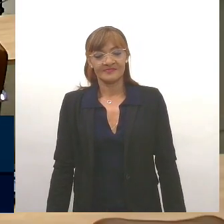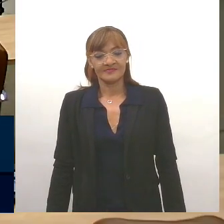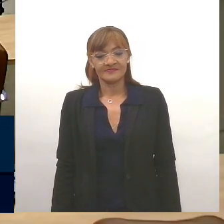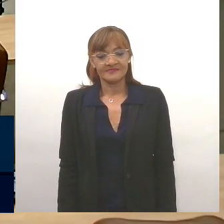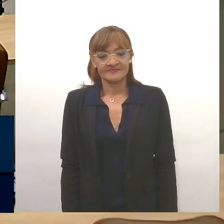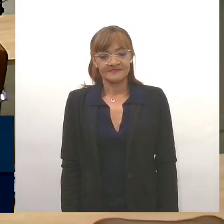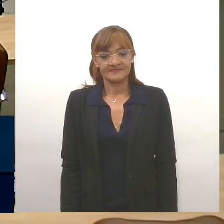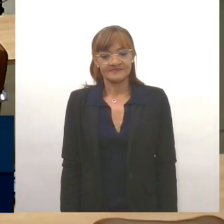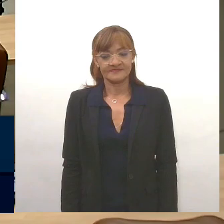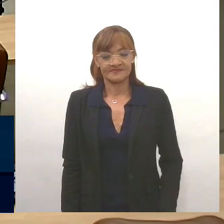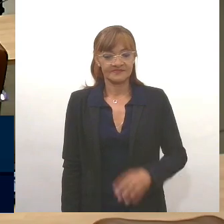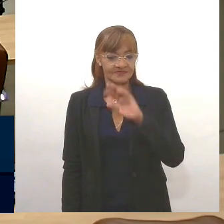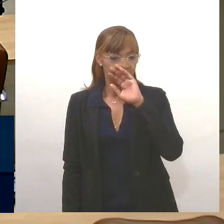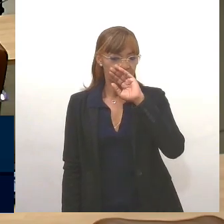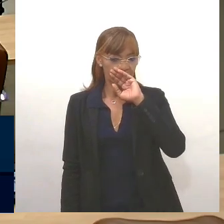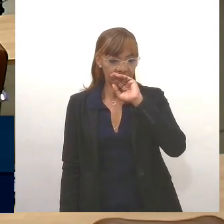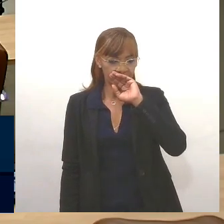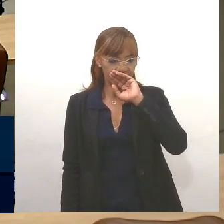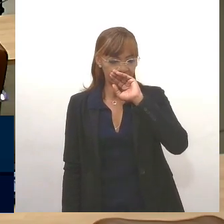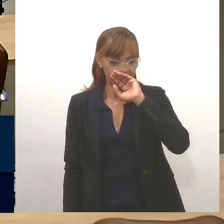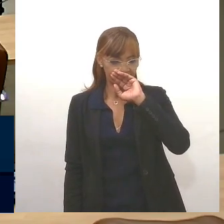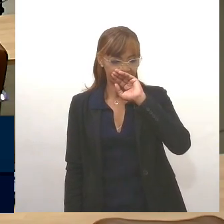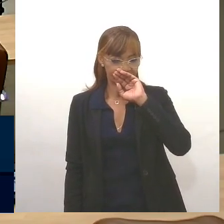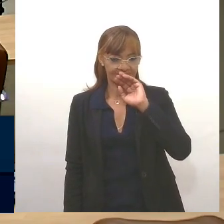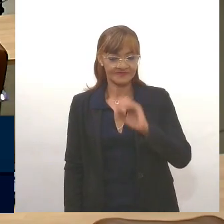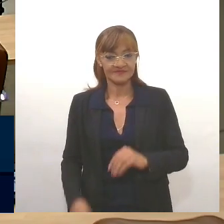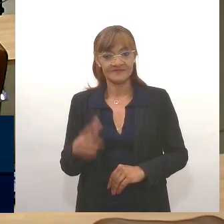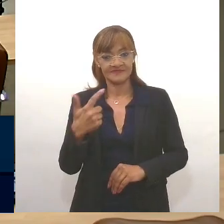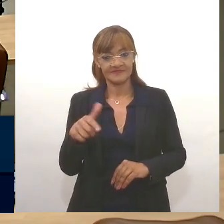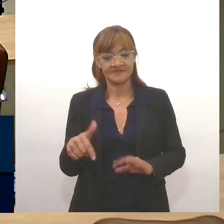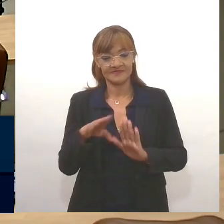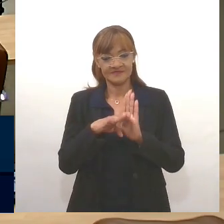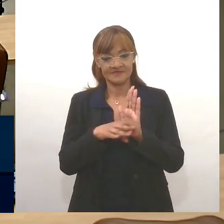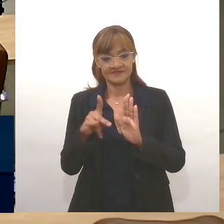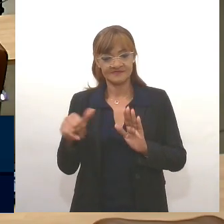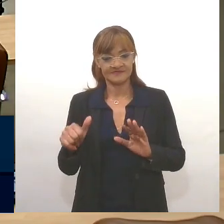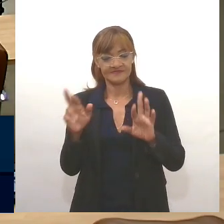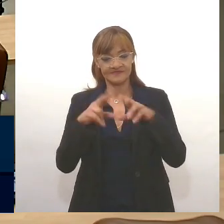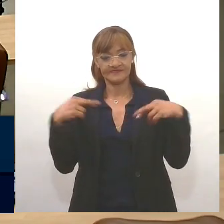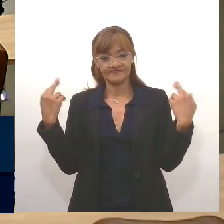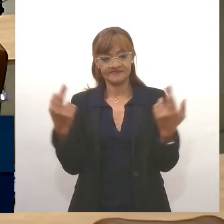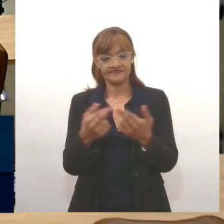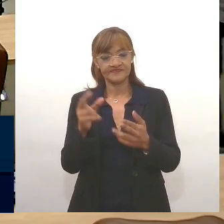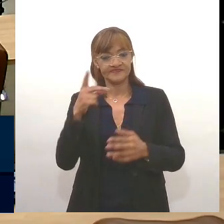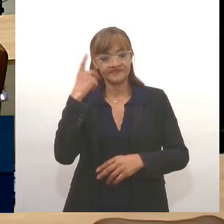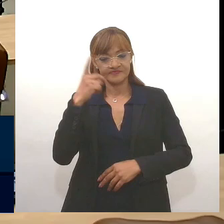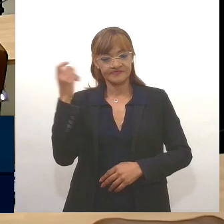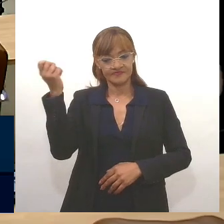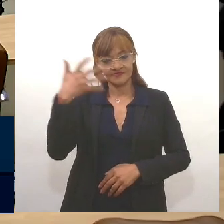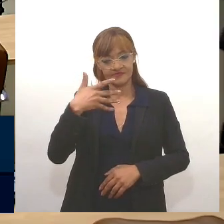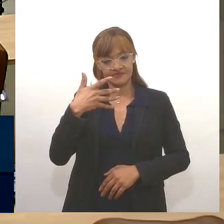presidente temos não havendo matéria nó do dia passamos ao grande expediente com a palavra a deputada linda Brasil